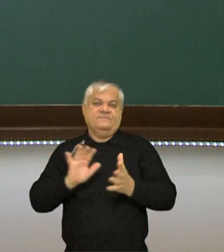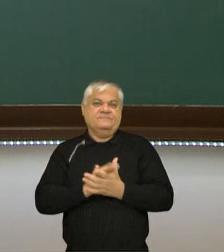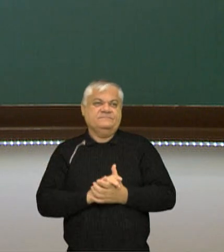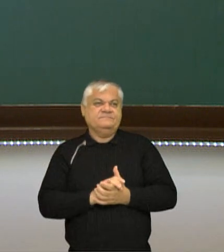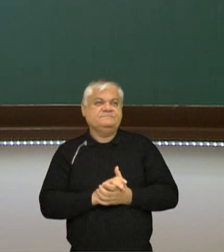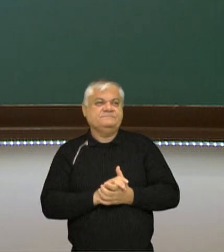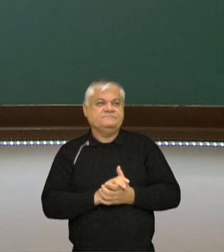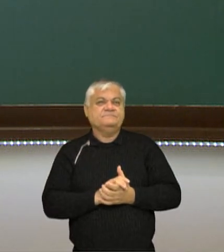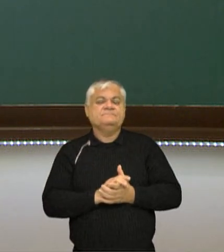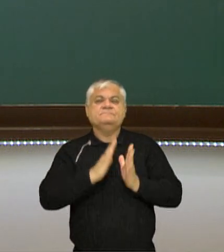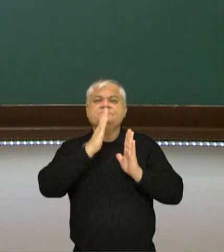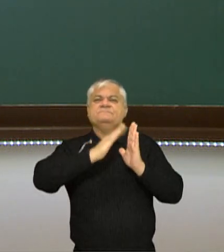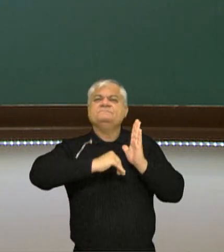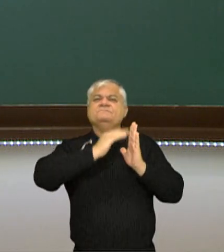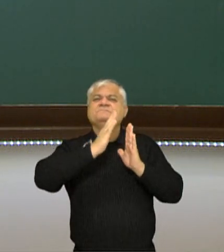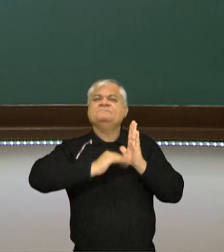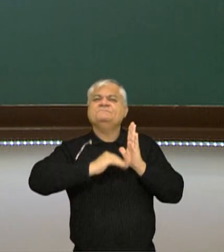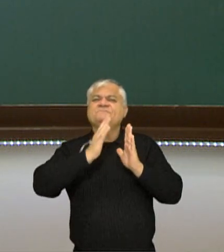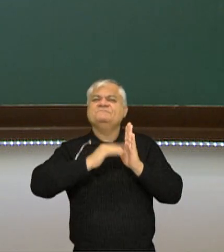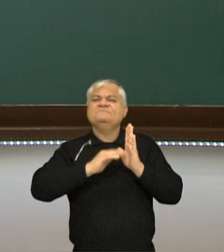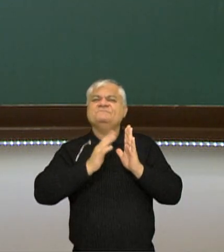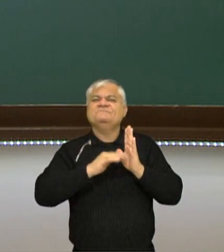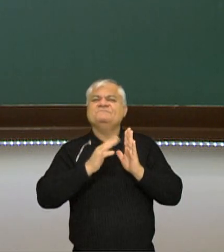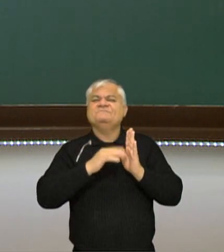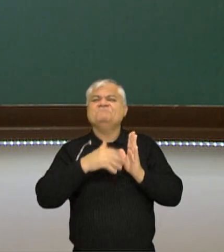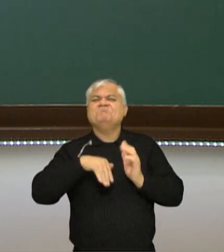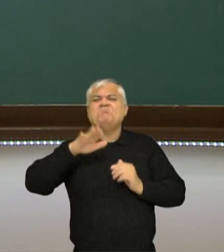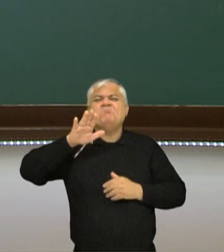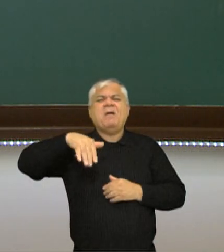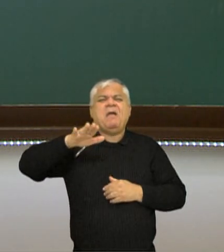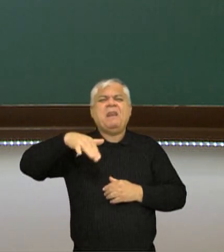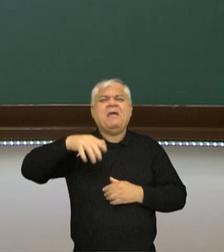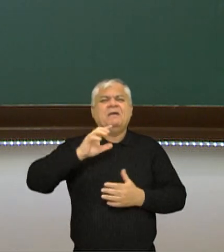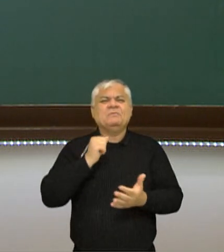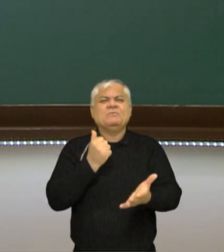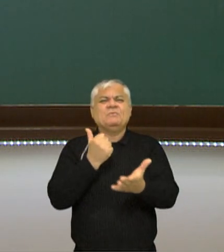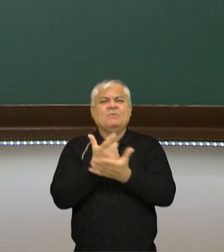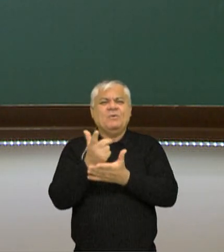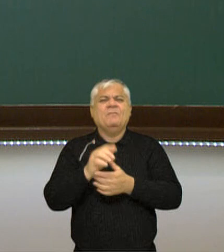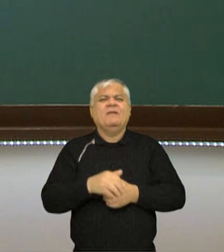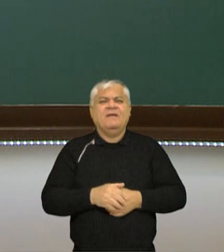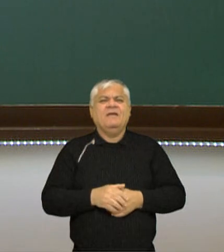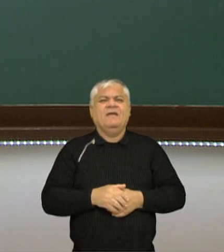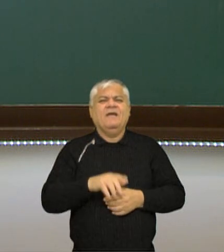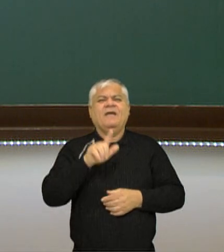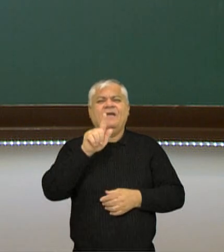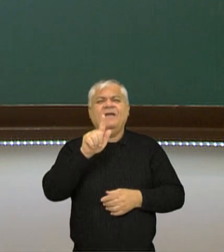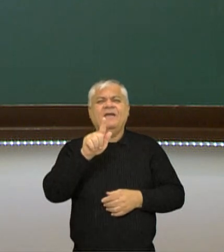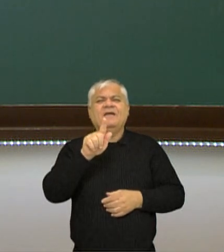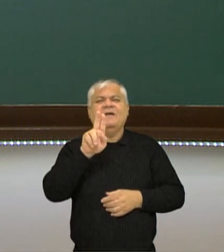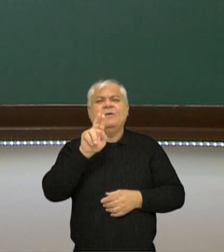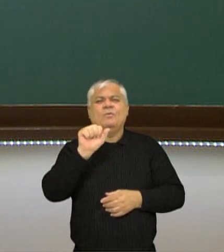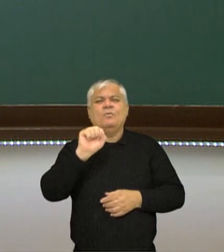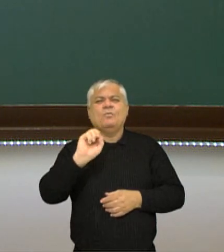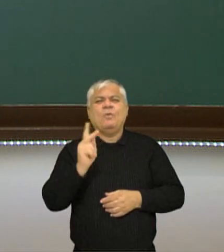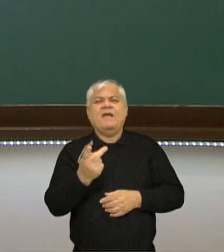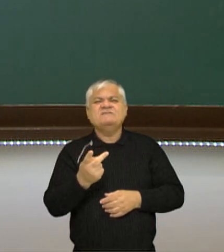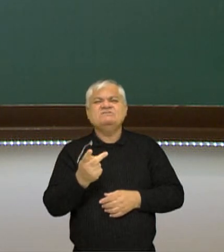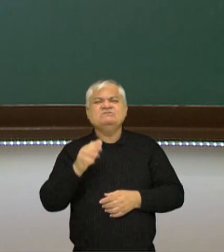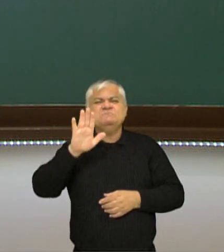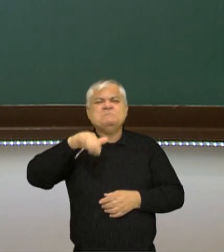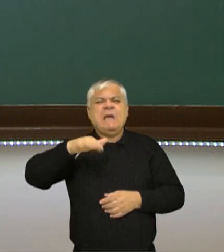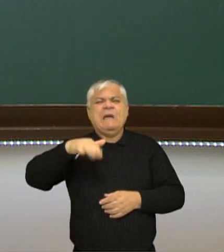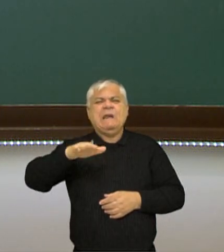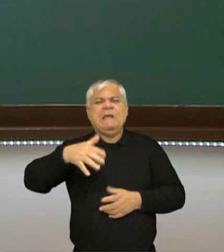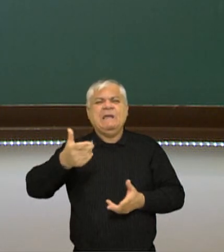eu fiz com aquela tinta bem comum que a gente compra aí nas papelarias, né? Aquela tinta à base de água, que se